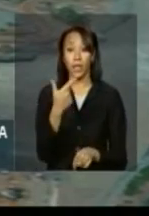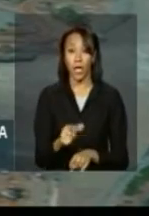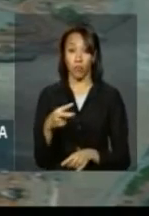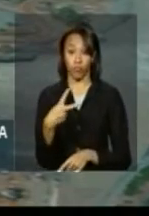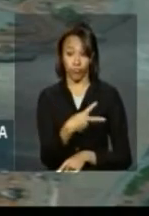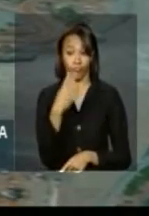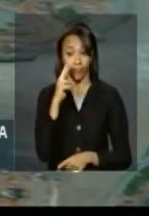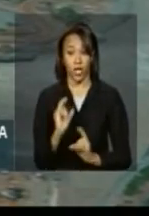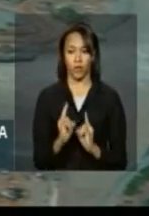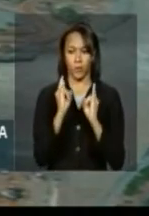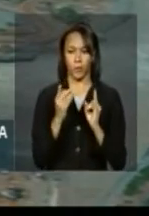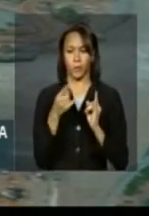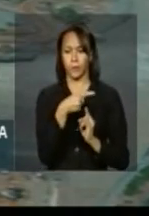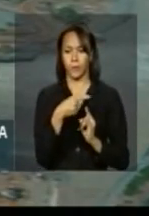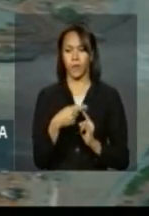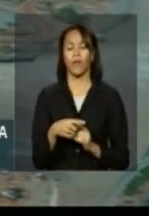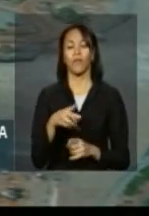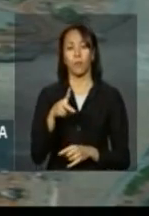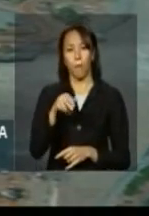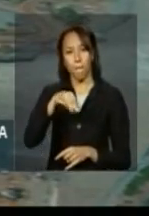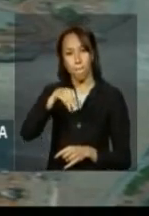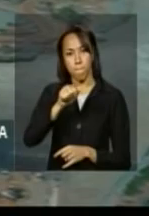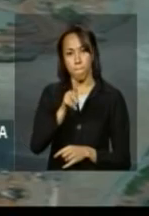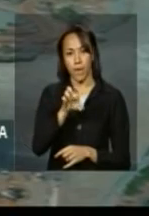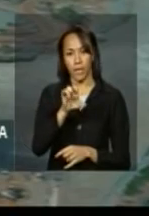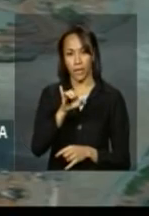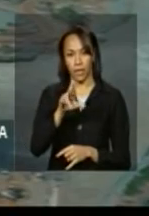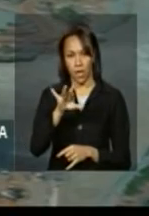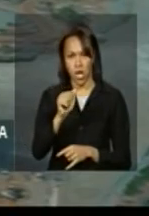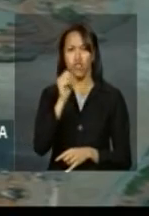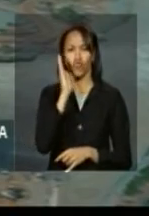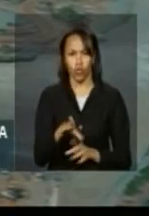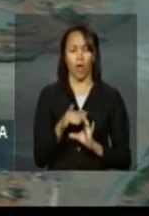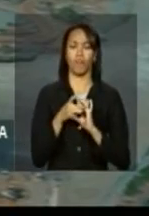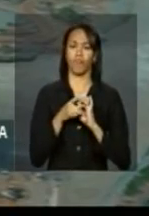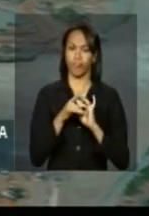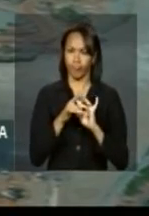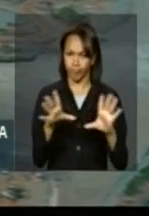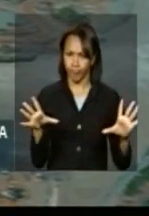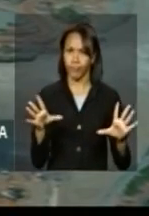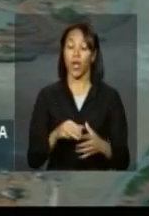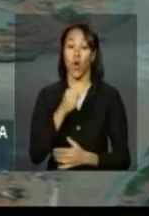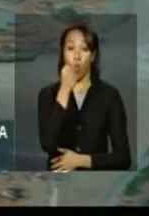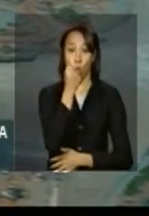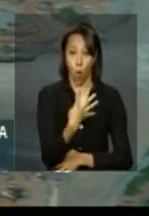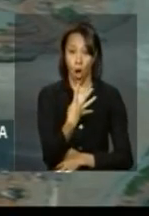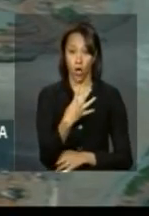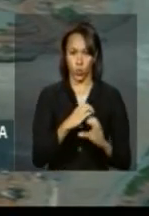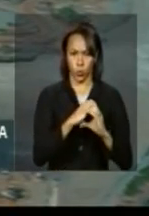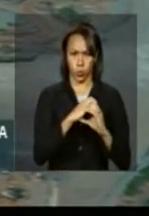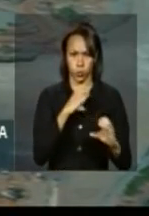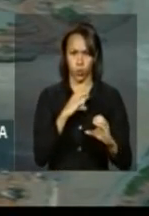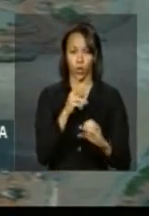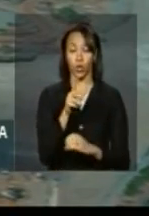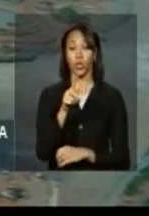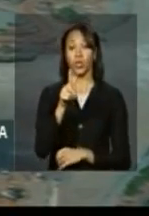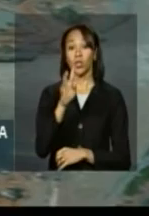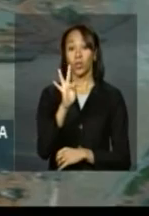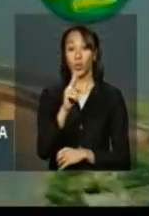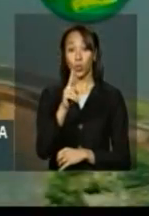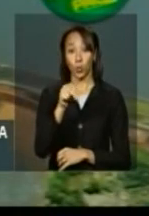de Santo Antônio, lá no Madeira, já entrou em operação 4 das turbinas, das